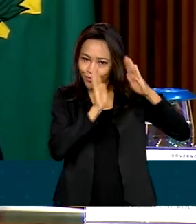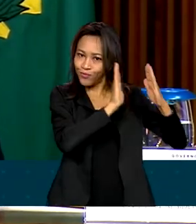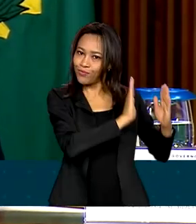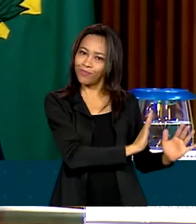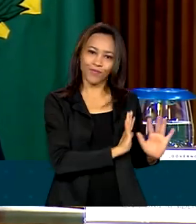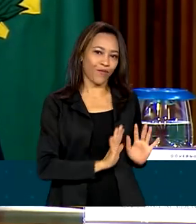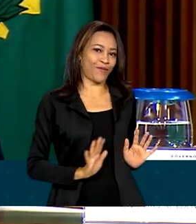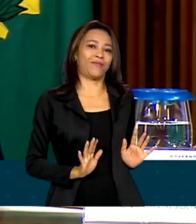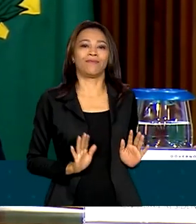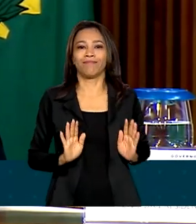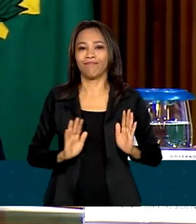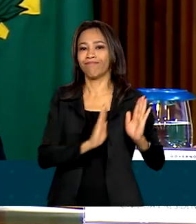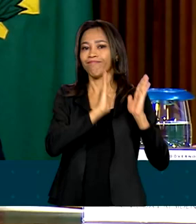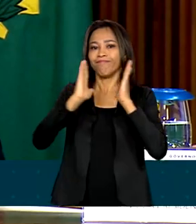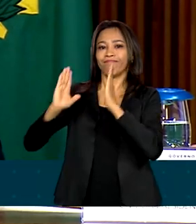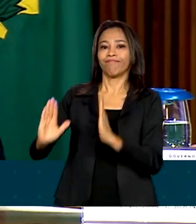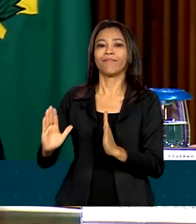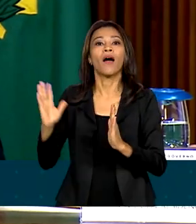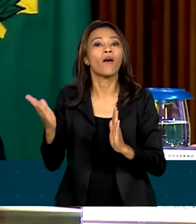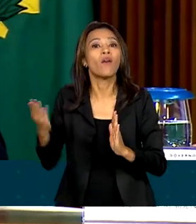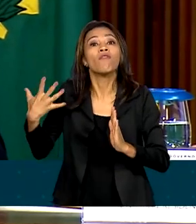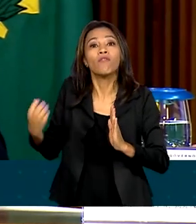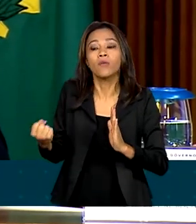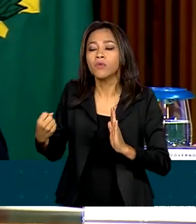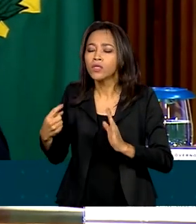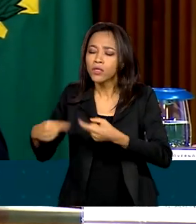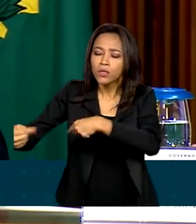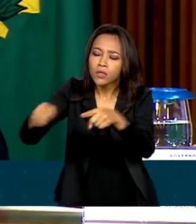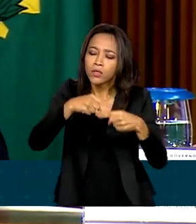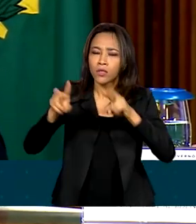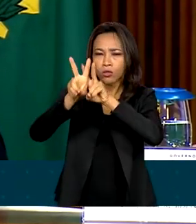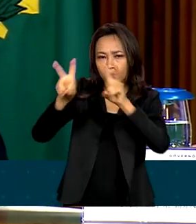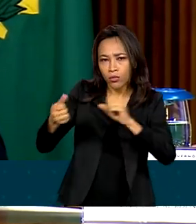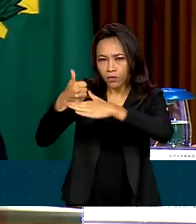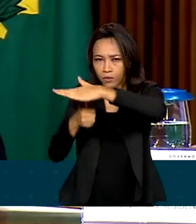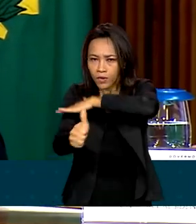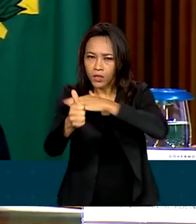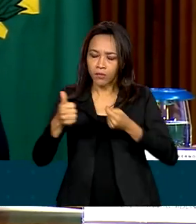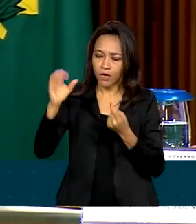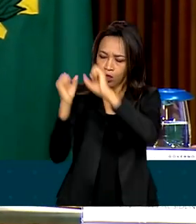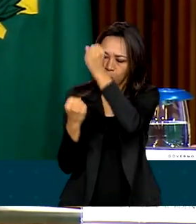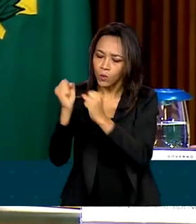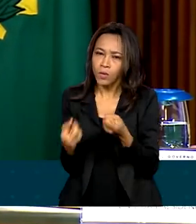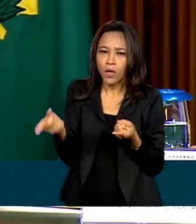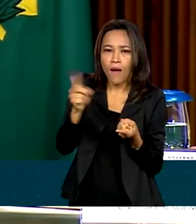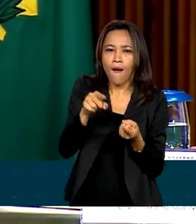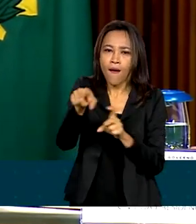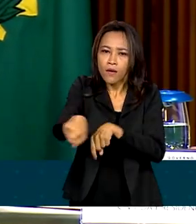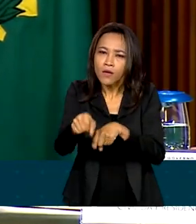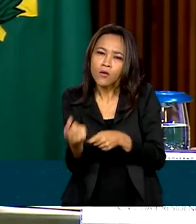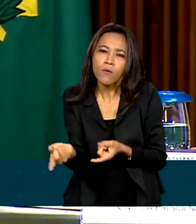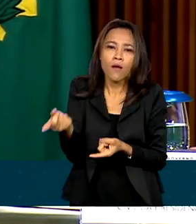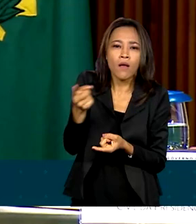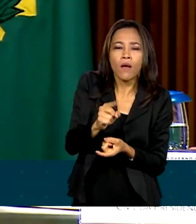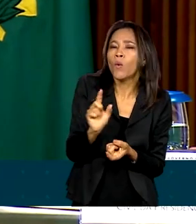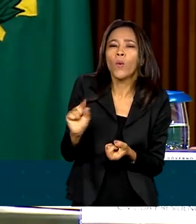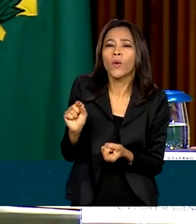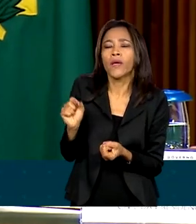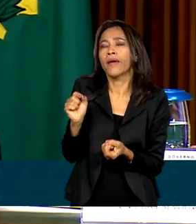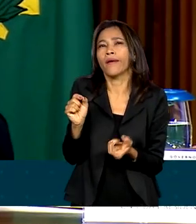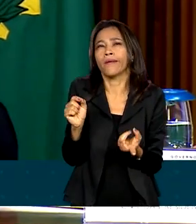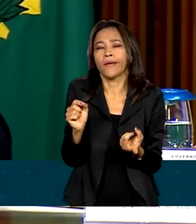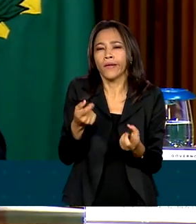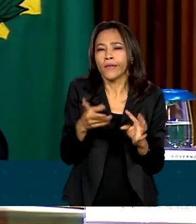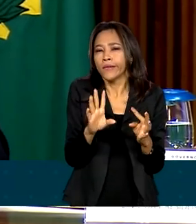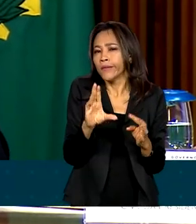discutir o que a gente vai fazer do ponto de vista do investimento na área industrial, na área agrícola, o que a gente vai fazer na área de